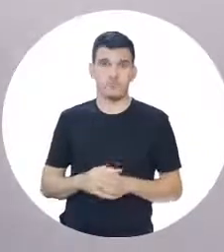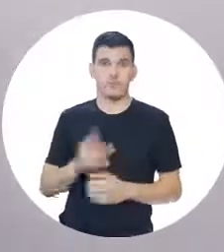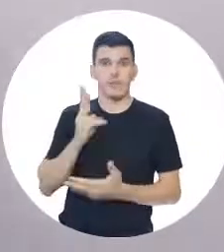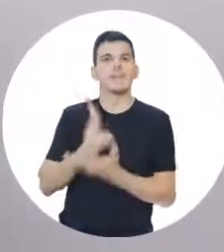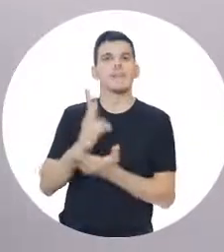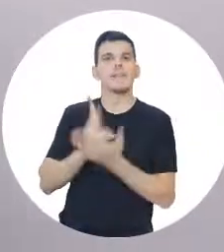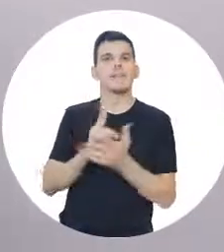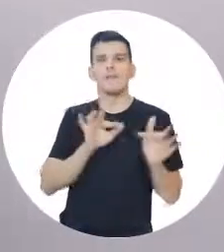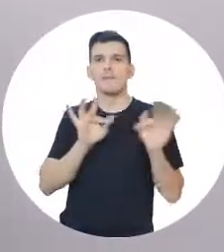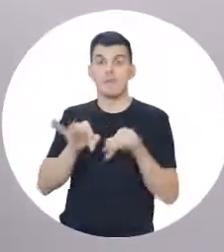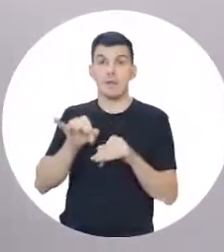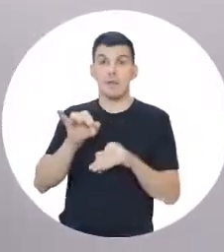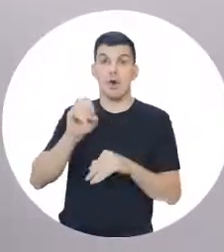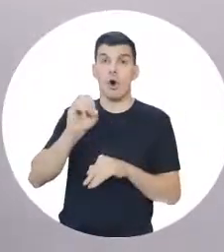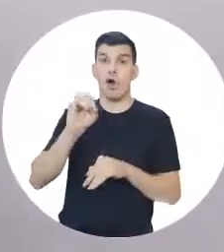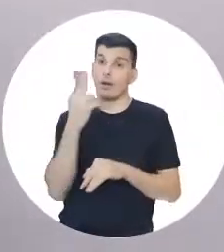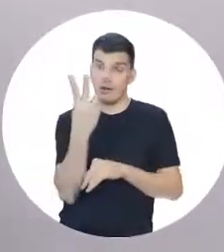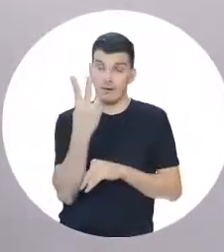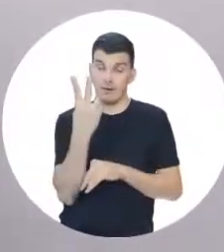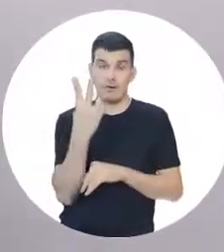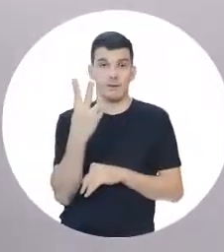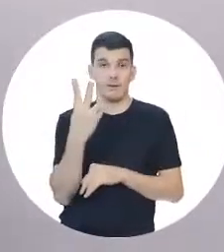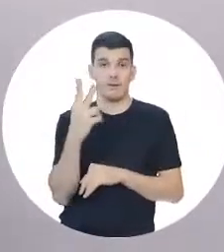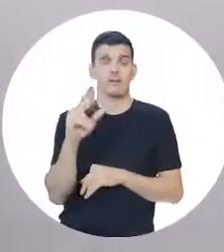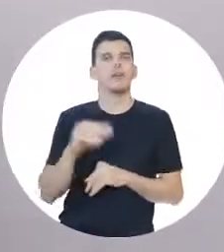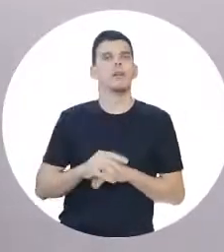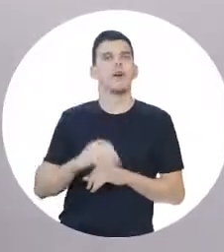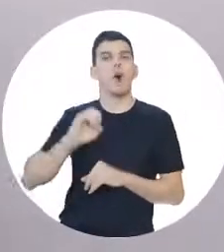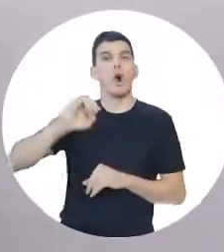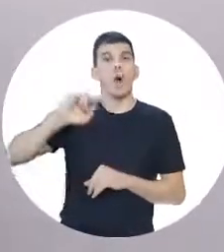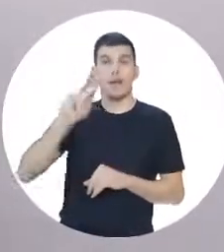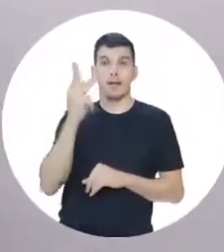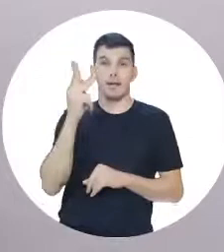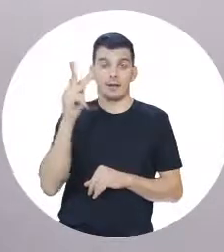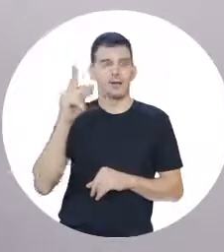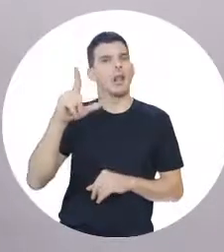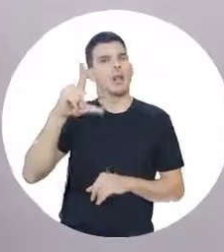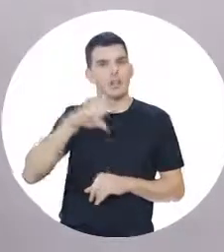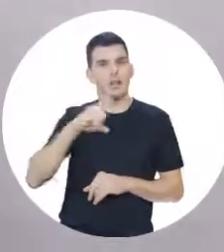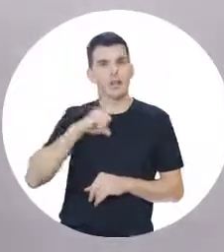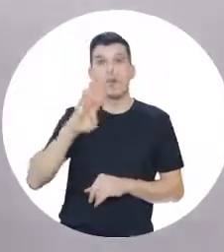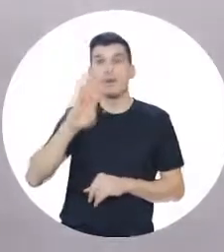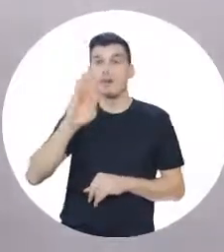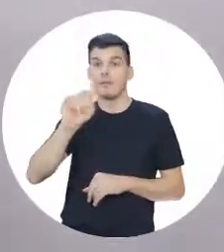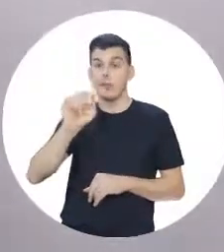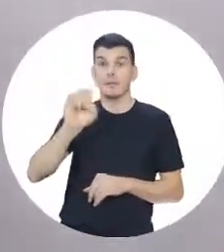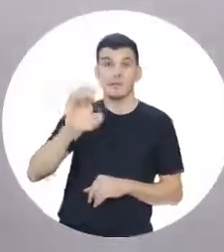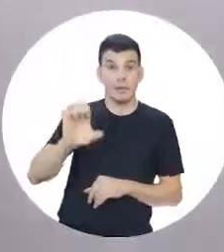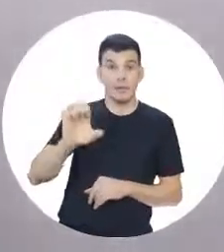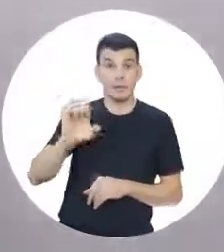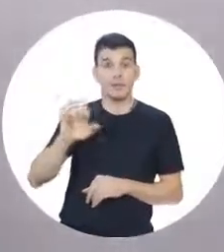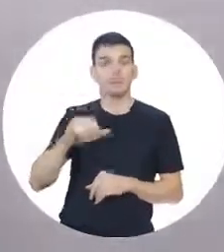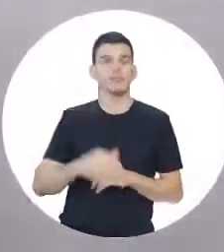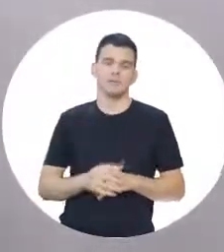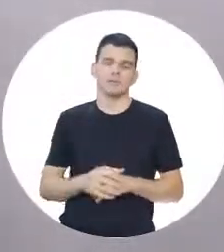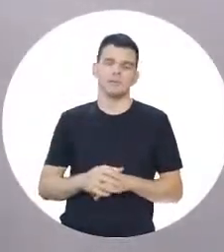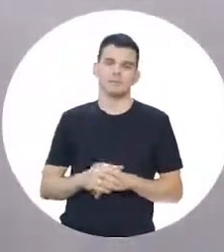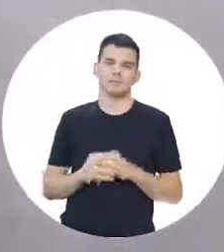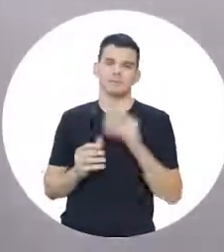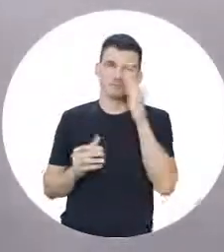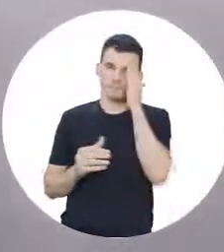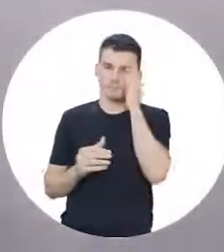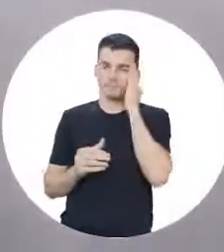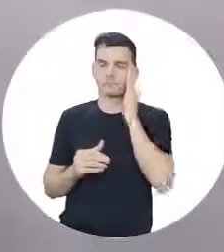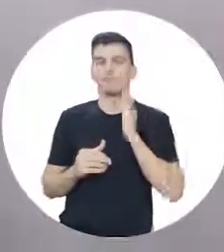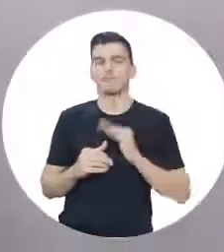tiver OH na sua estrutura, tem OH na sua estrutura, você tem uma base ou